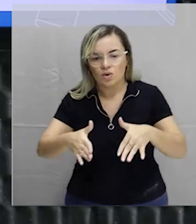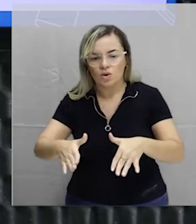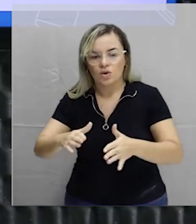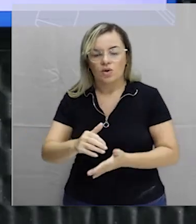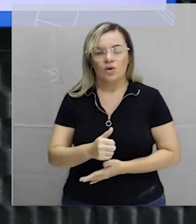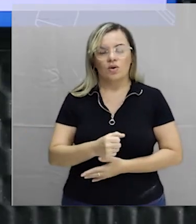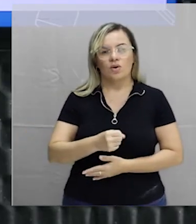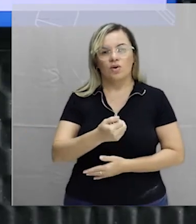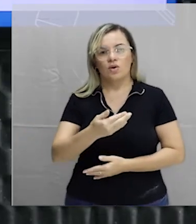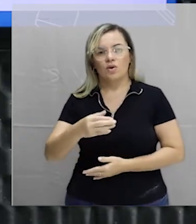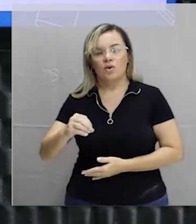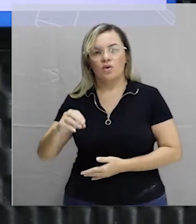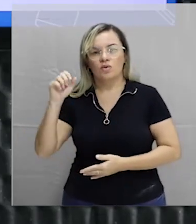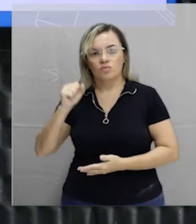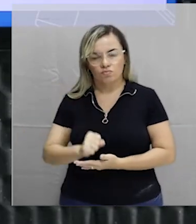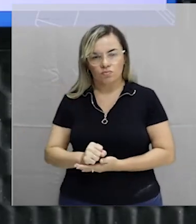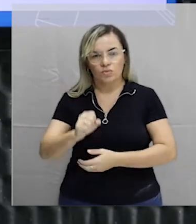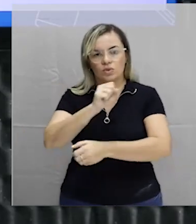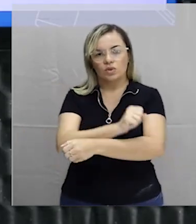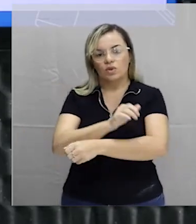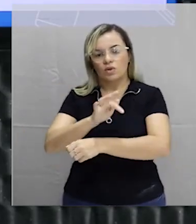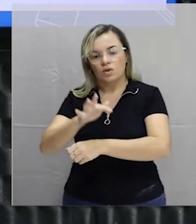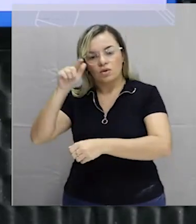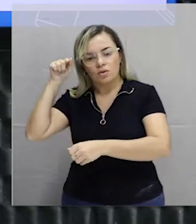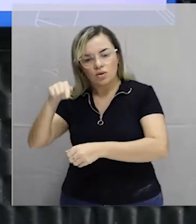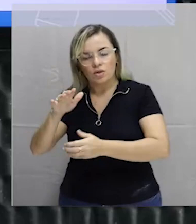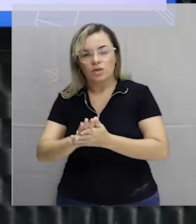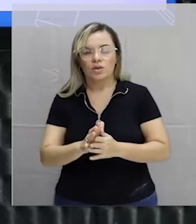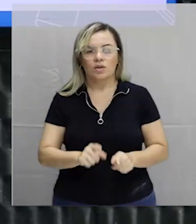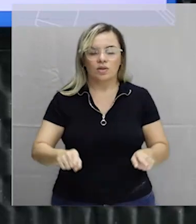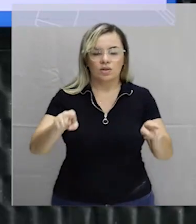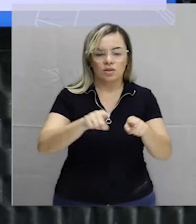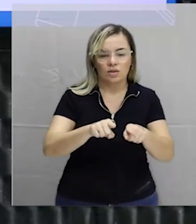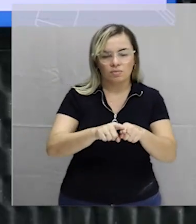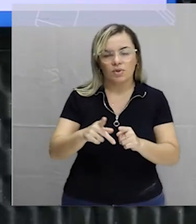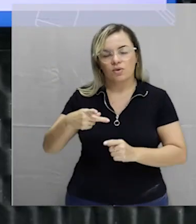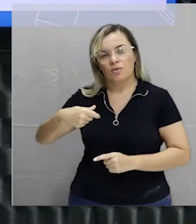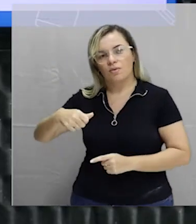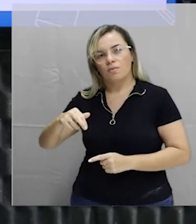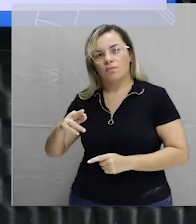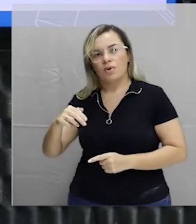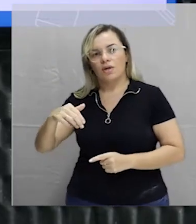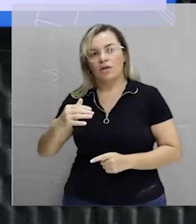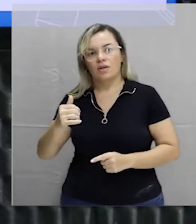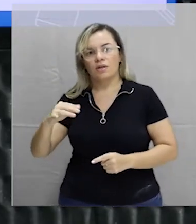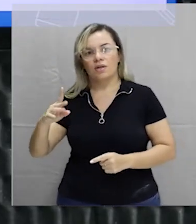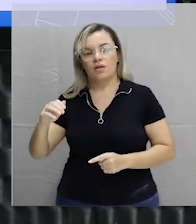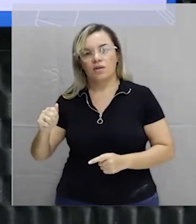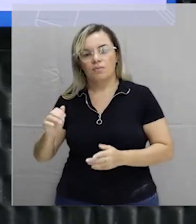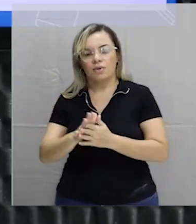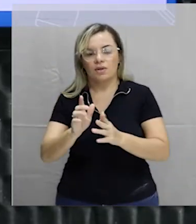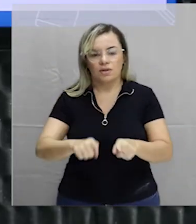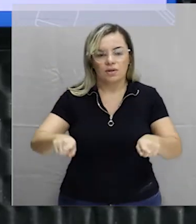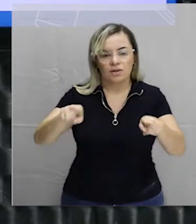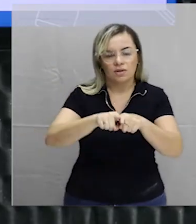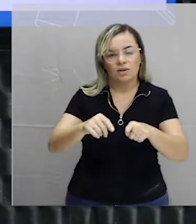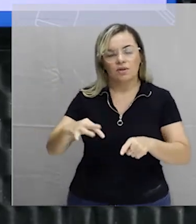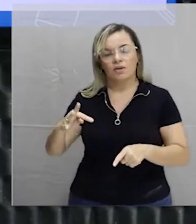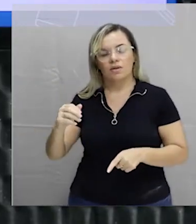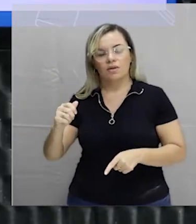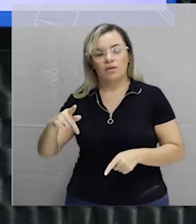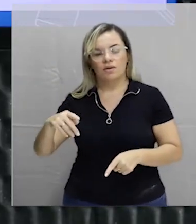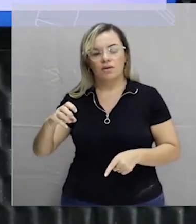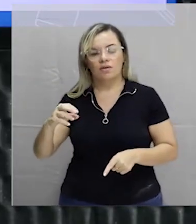ultrapassando basicamente o rio Parnaíba e o rio Itapecuru, essa